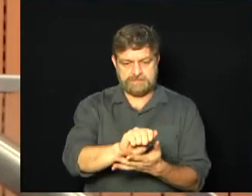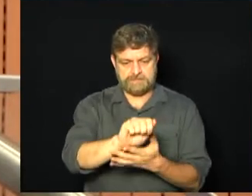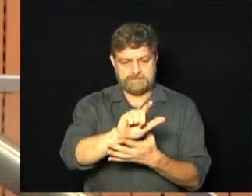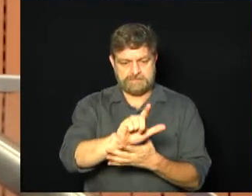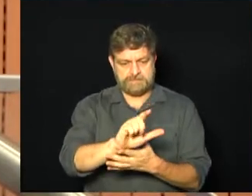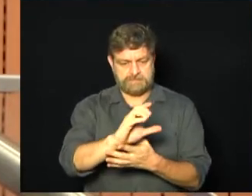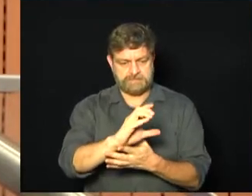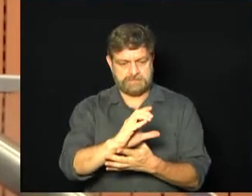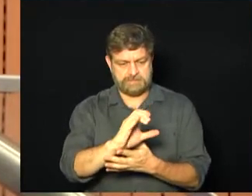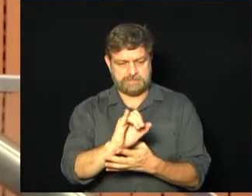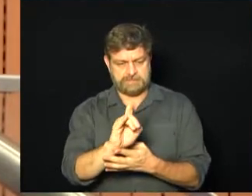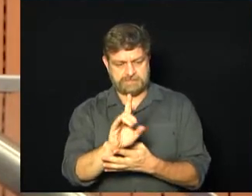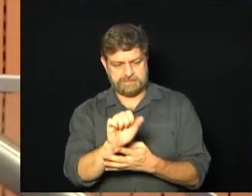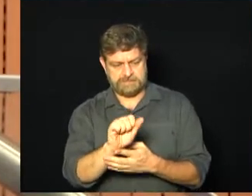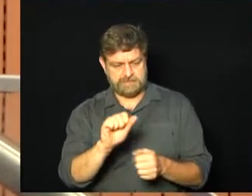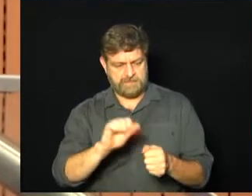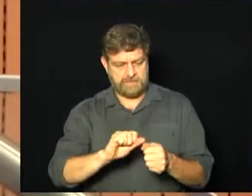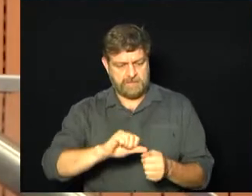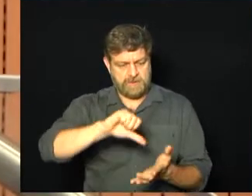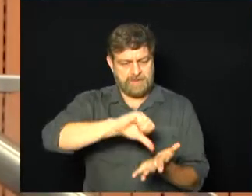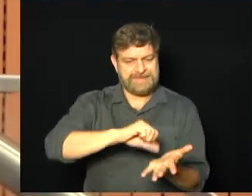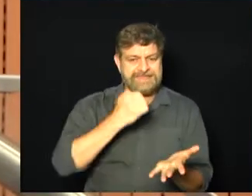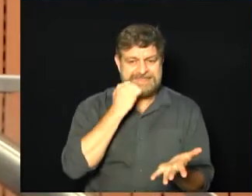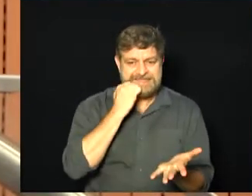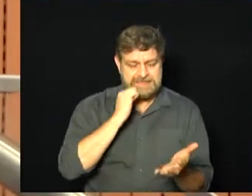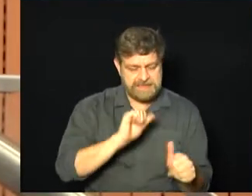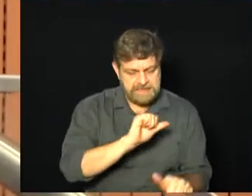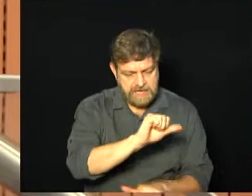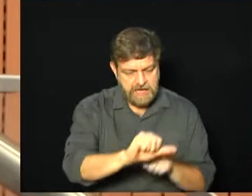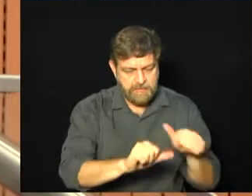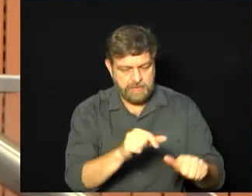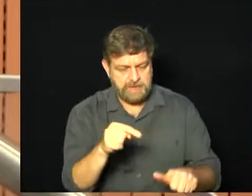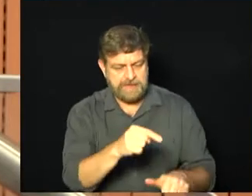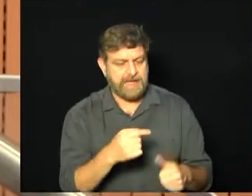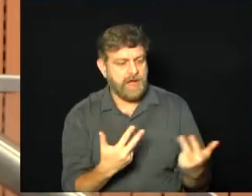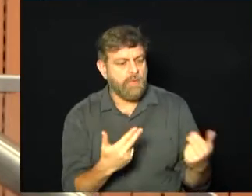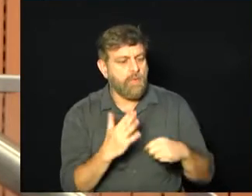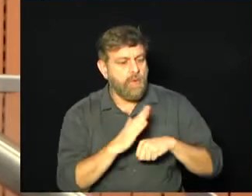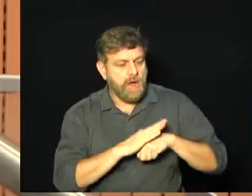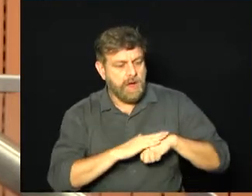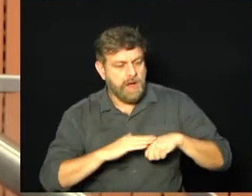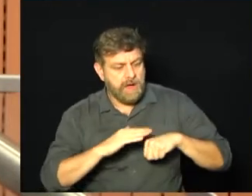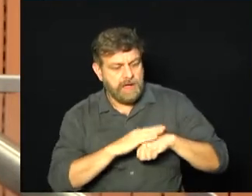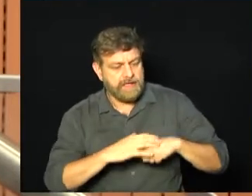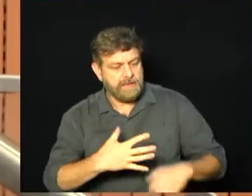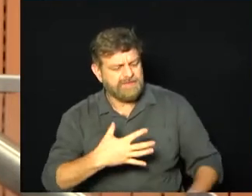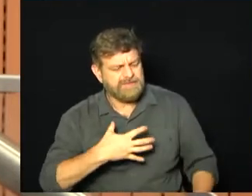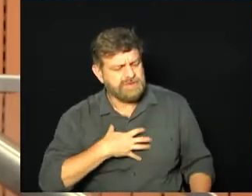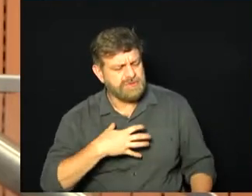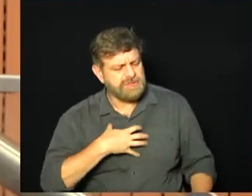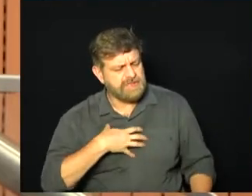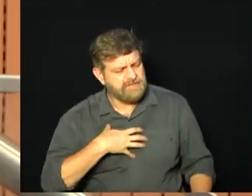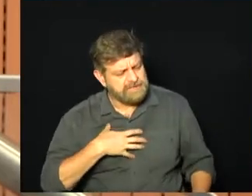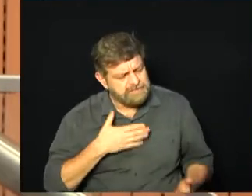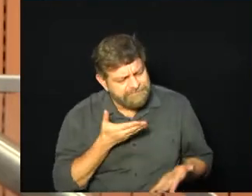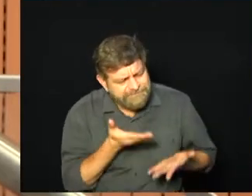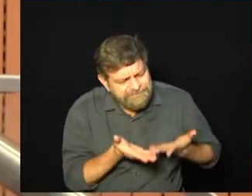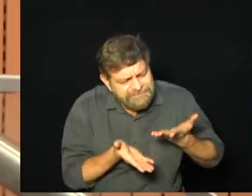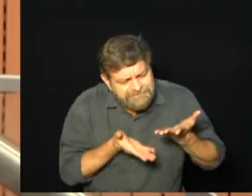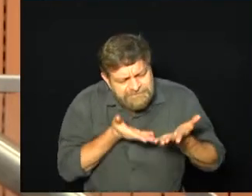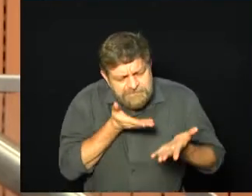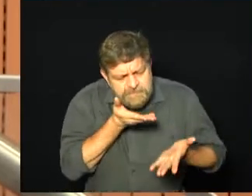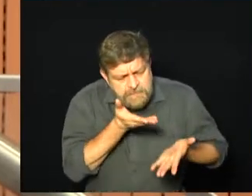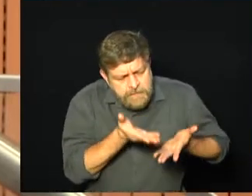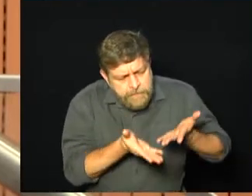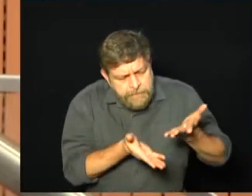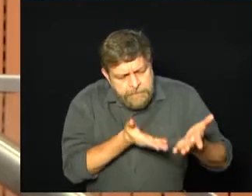transforma o Centro de Ciências também num ato de carinho. A maneira como você o leva, trazendo